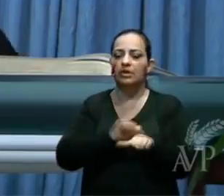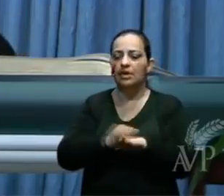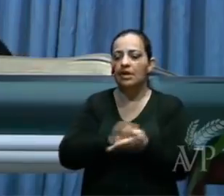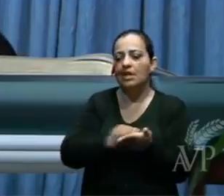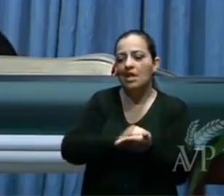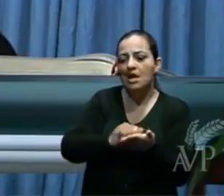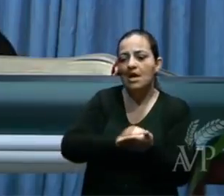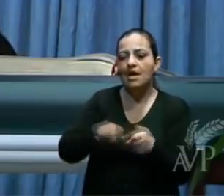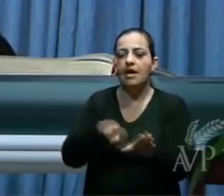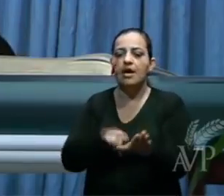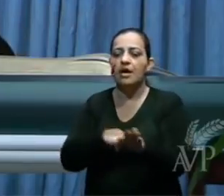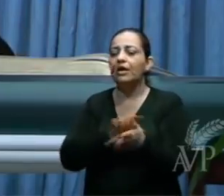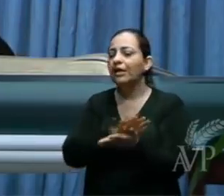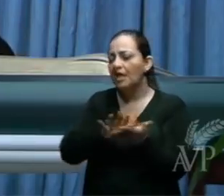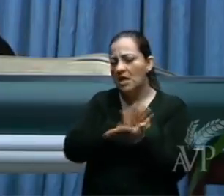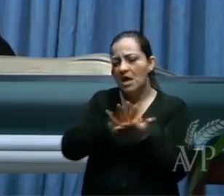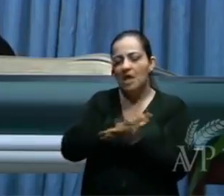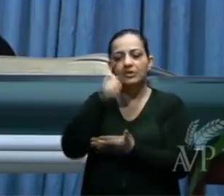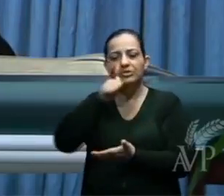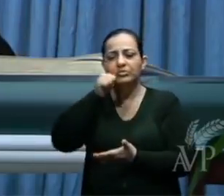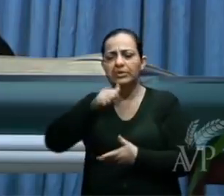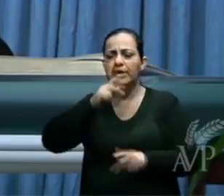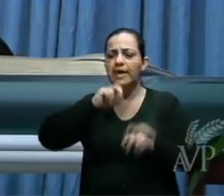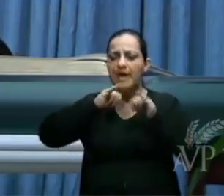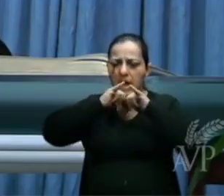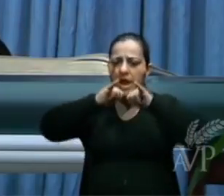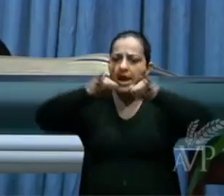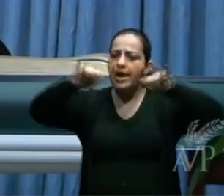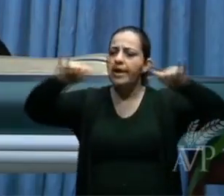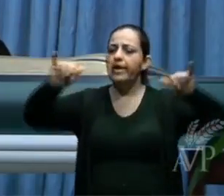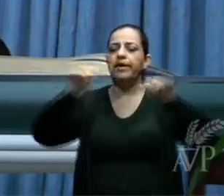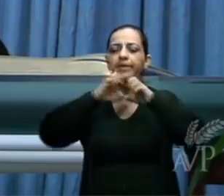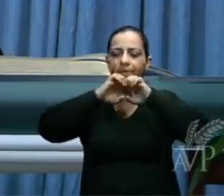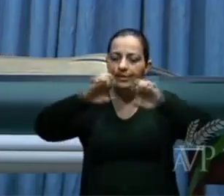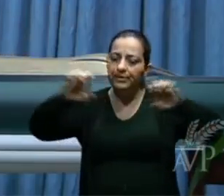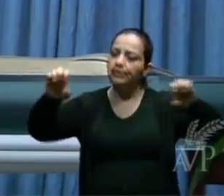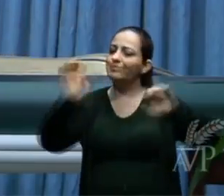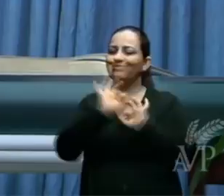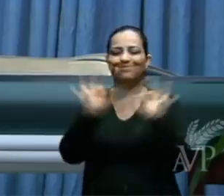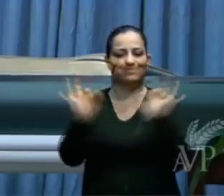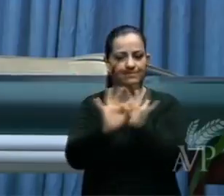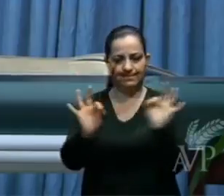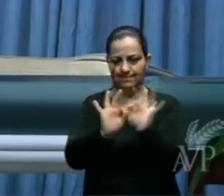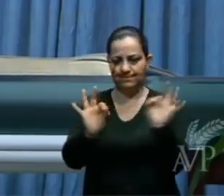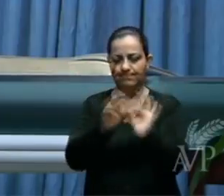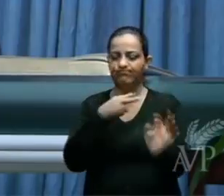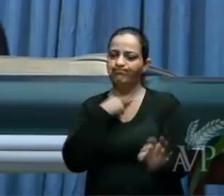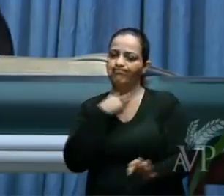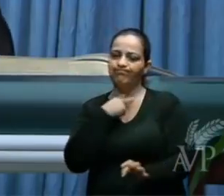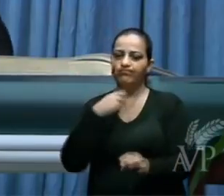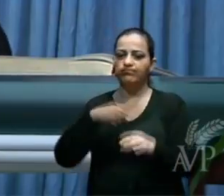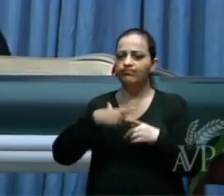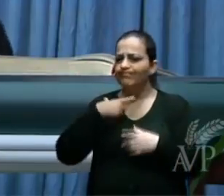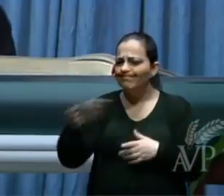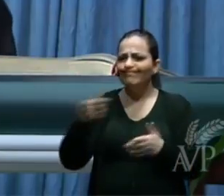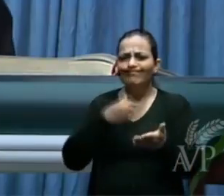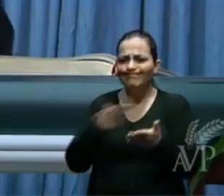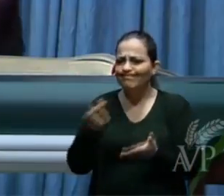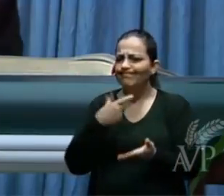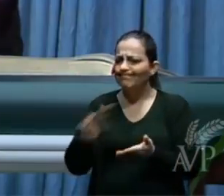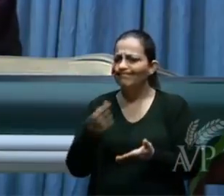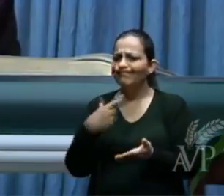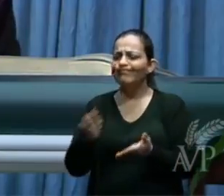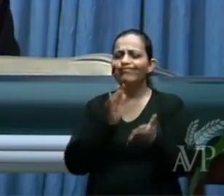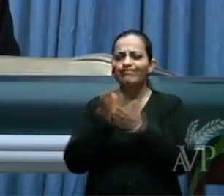empregadoras e o que mais nós vemos sai dela povo